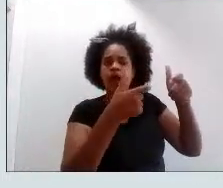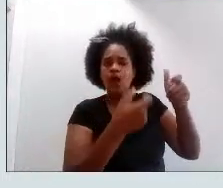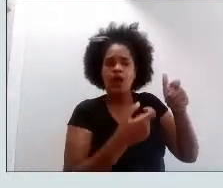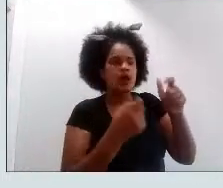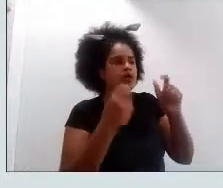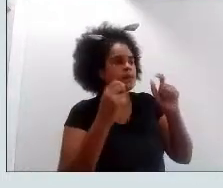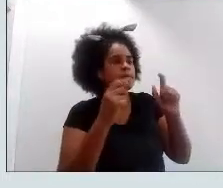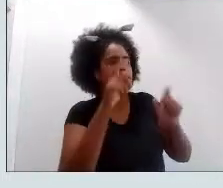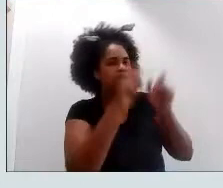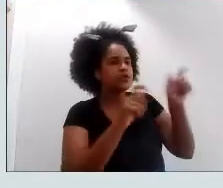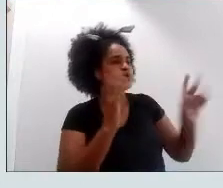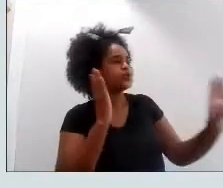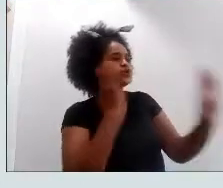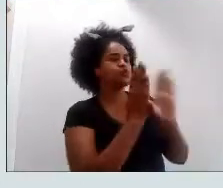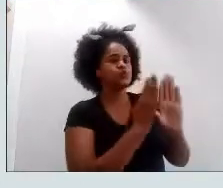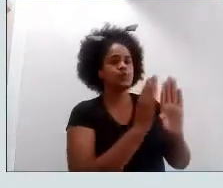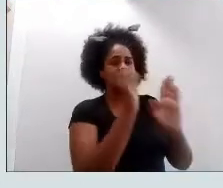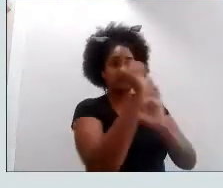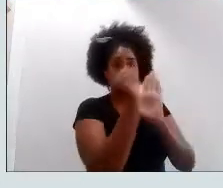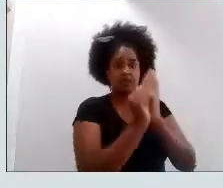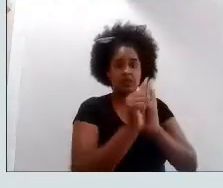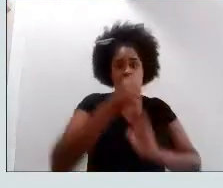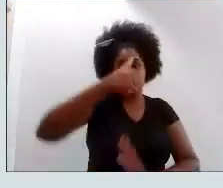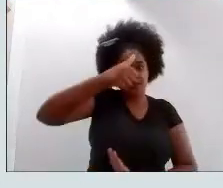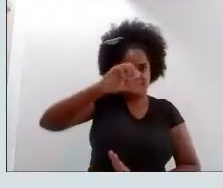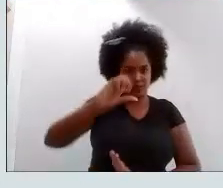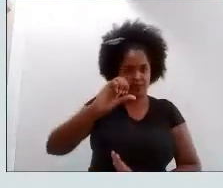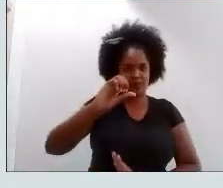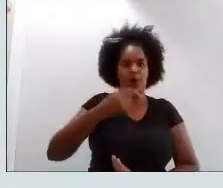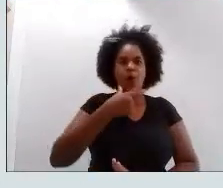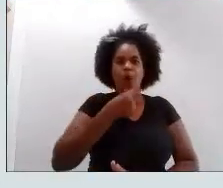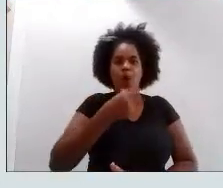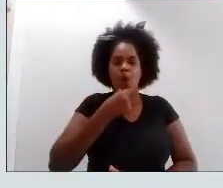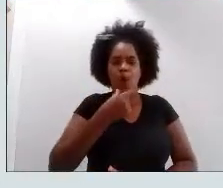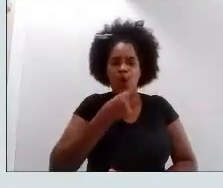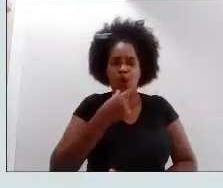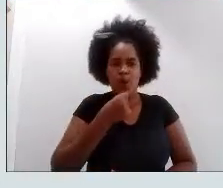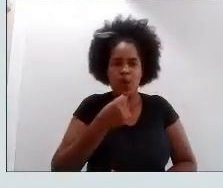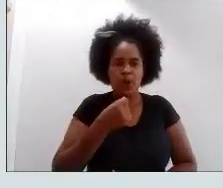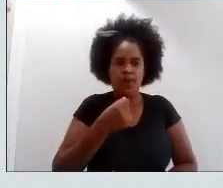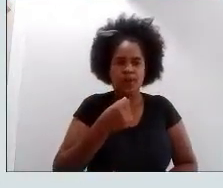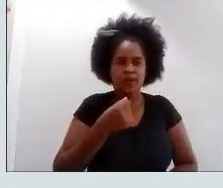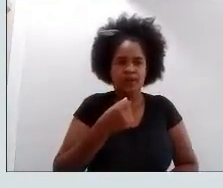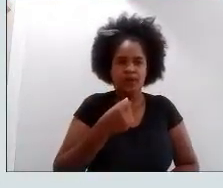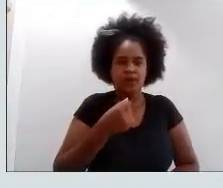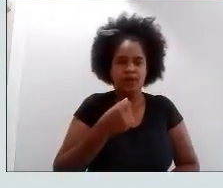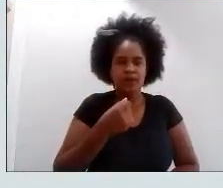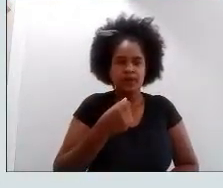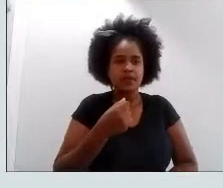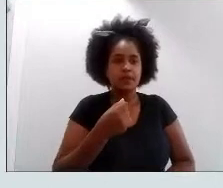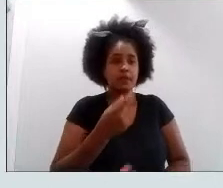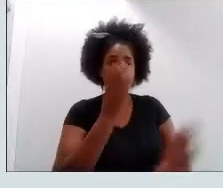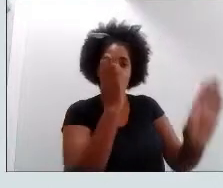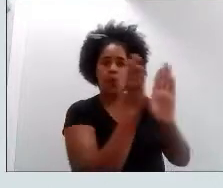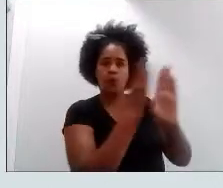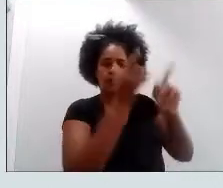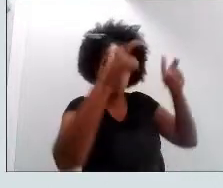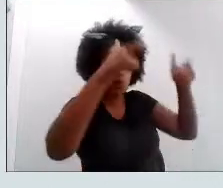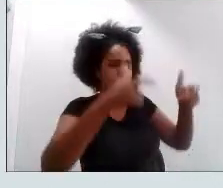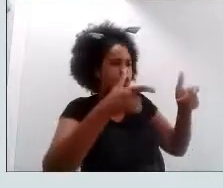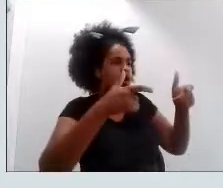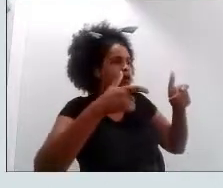XIX pelo naturalista e botânico dinamarquês e que que encontrou, né, uma